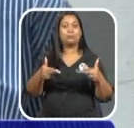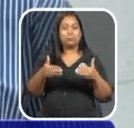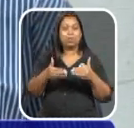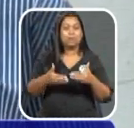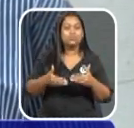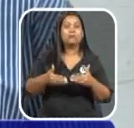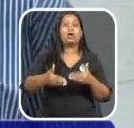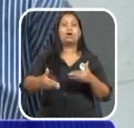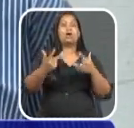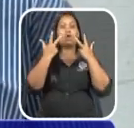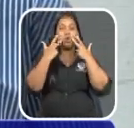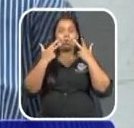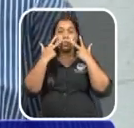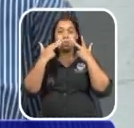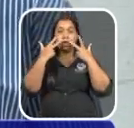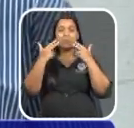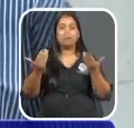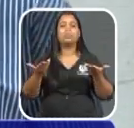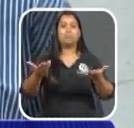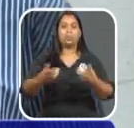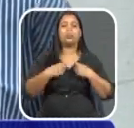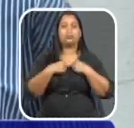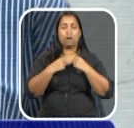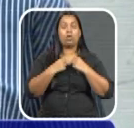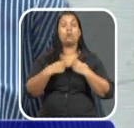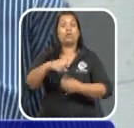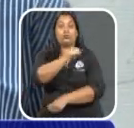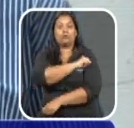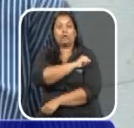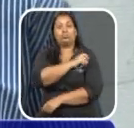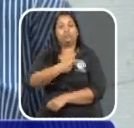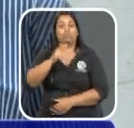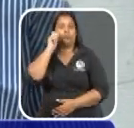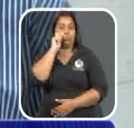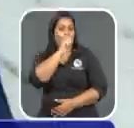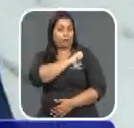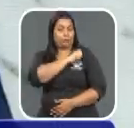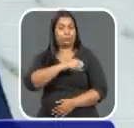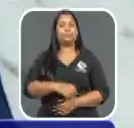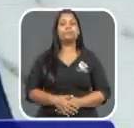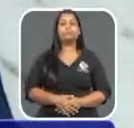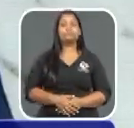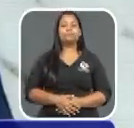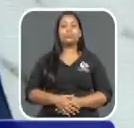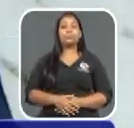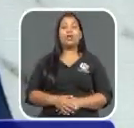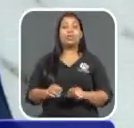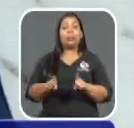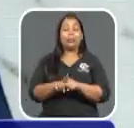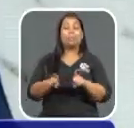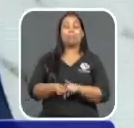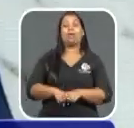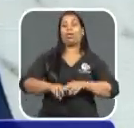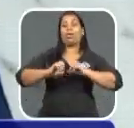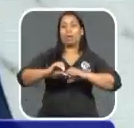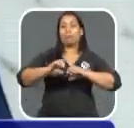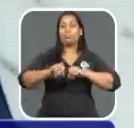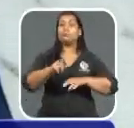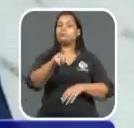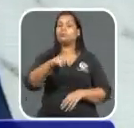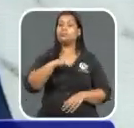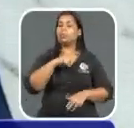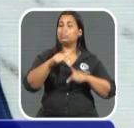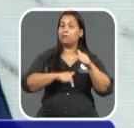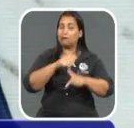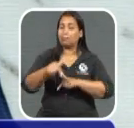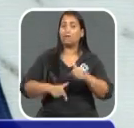logo normalizado a entrega dos uniformes aos alunos de São José do Rio Preto. Bom, além da questão da educação, o senhor tem